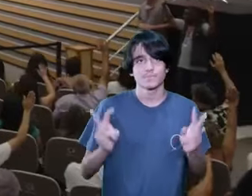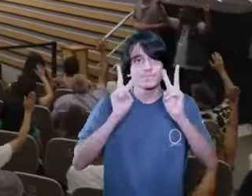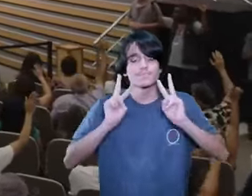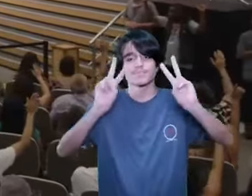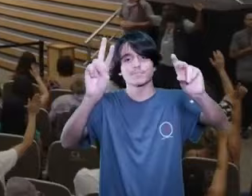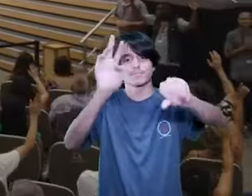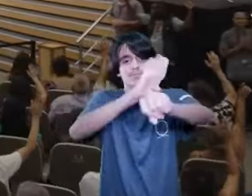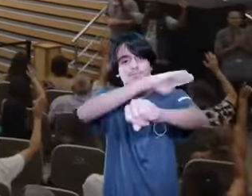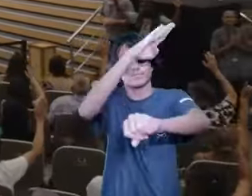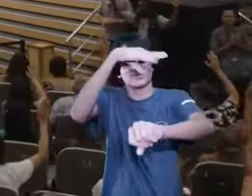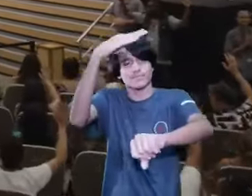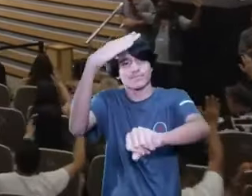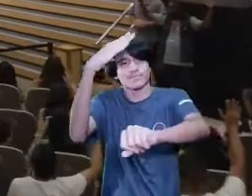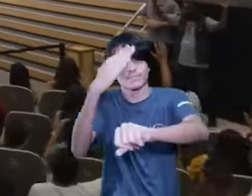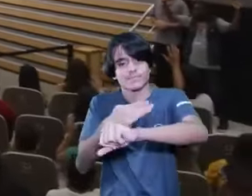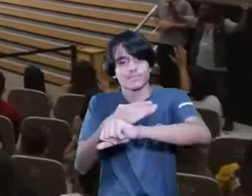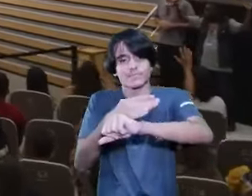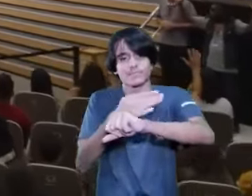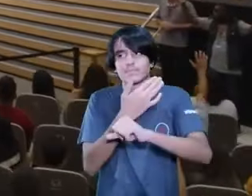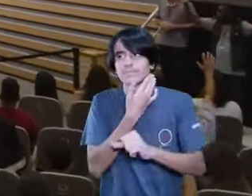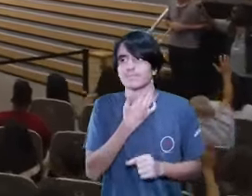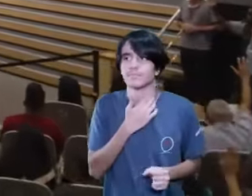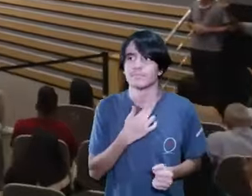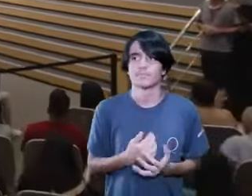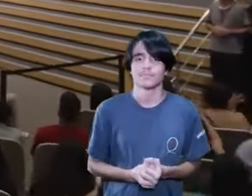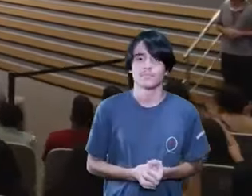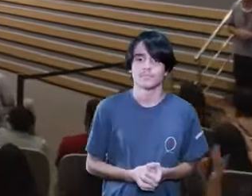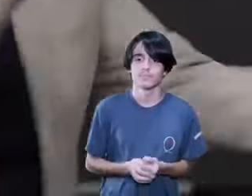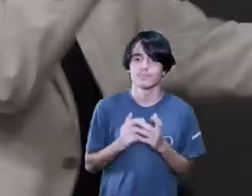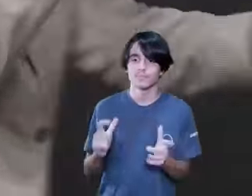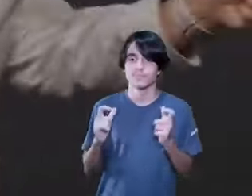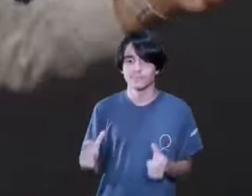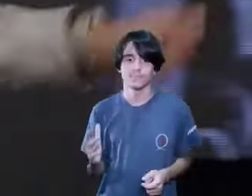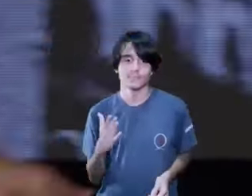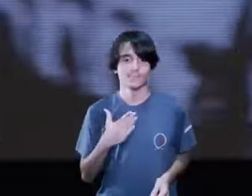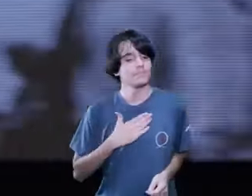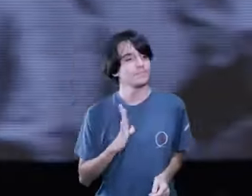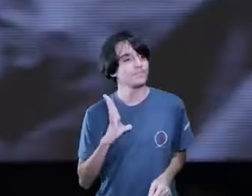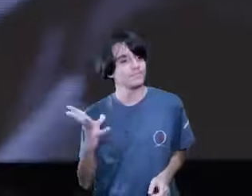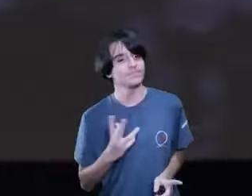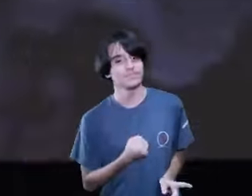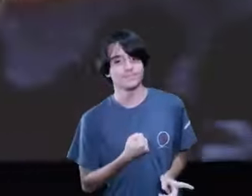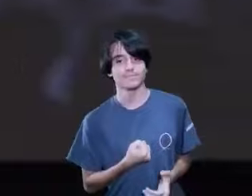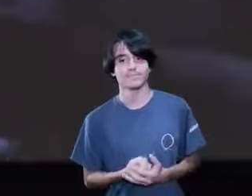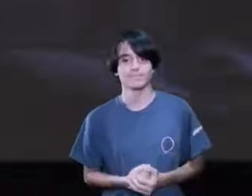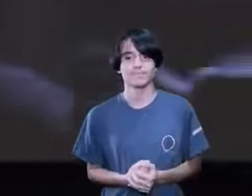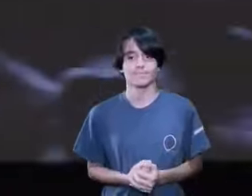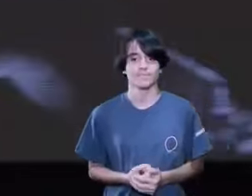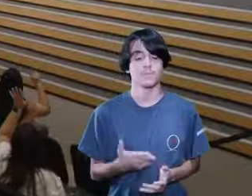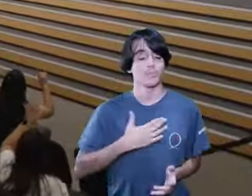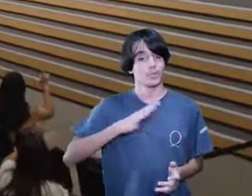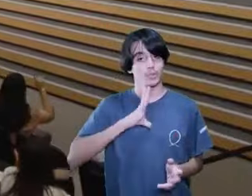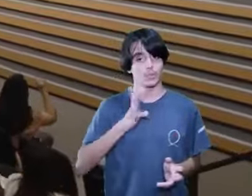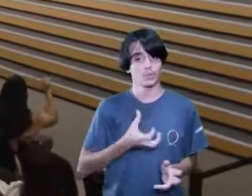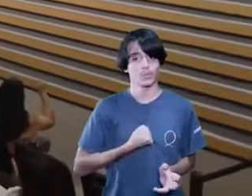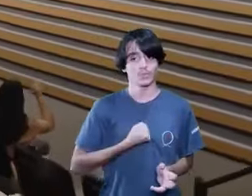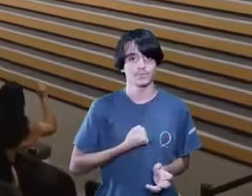os meus olhos para os montes. De onde me virá o socorro? O meu socorro